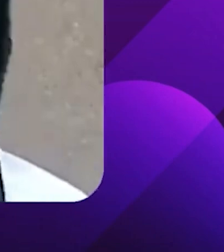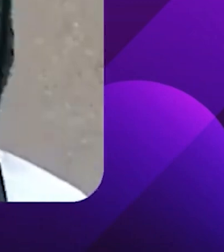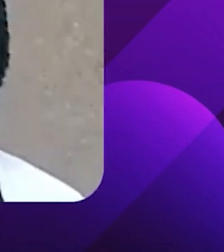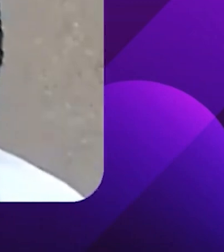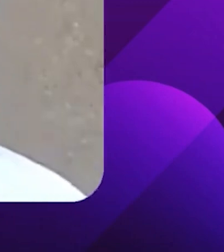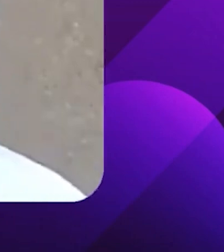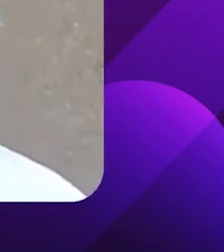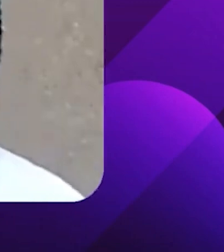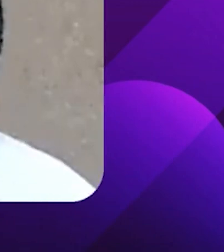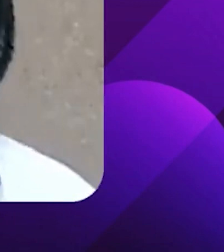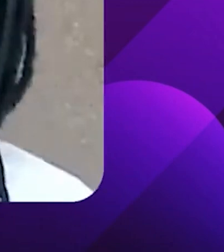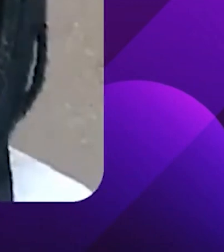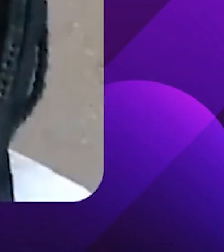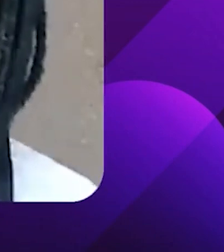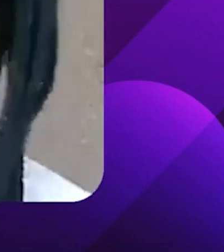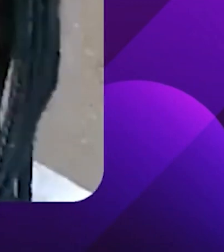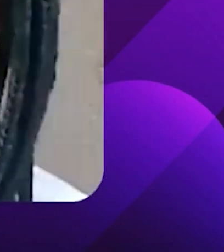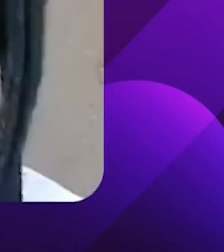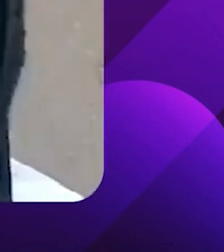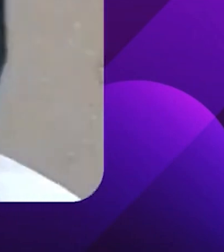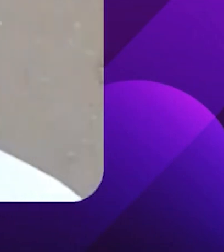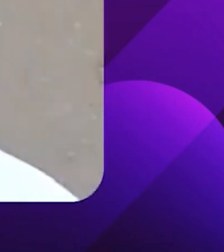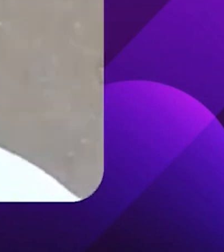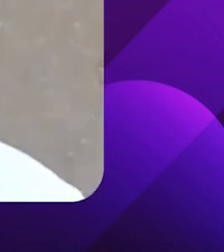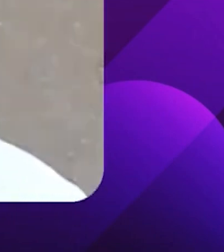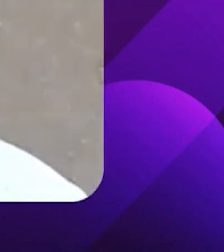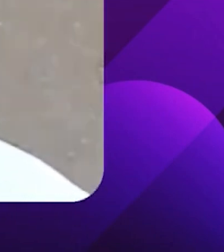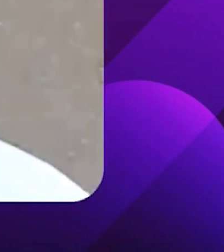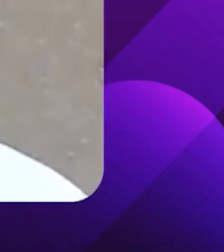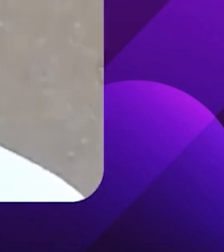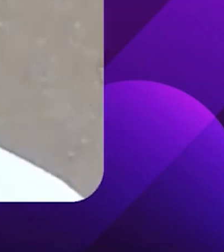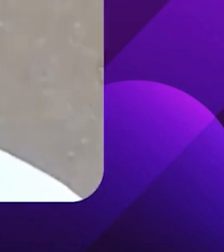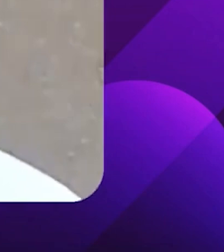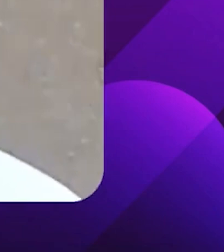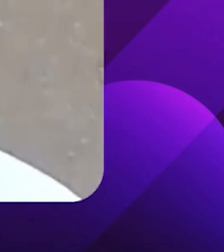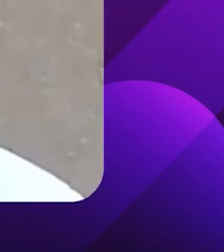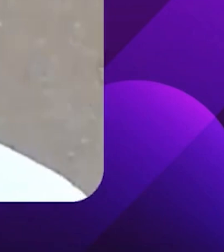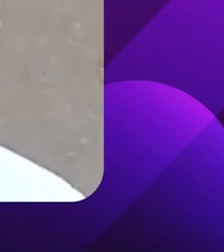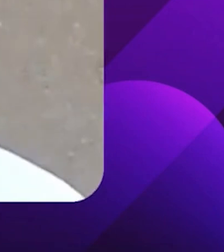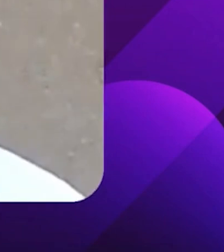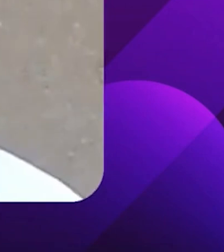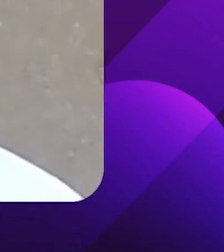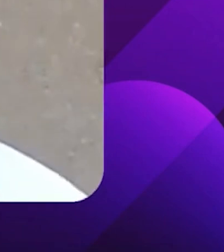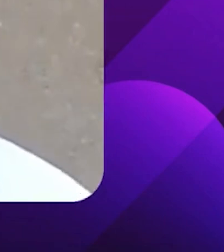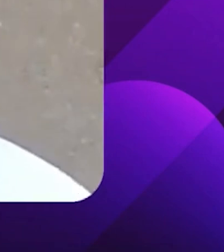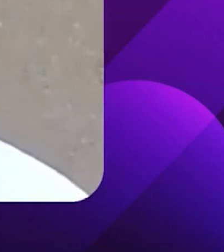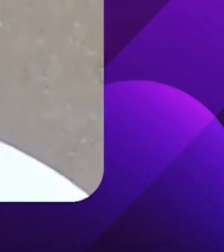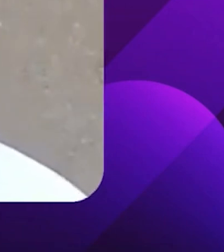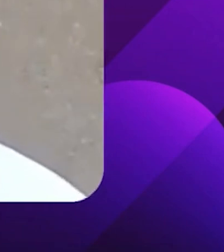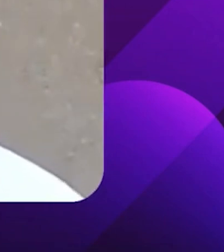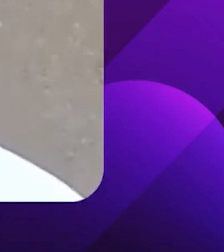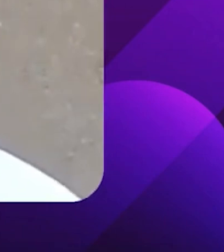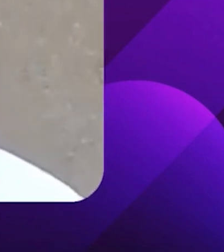Agenciar, né? E fazer a agenda e a agência dessa agenda, né? Enquanto povos de terreiro, enquanto mulheres de terreiro.